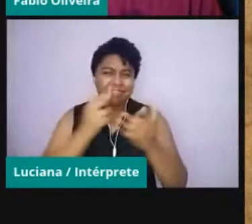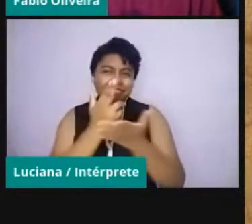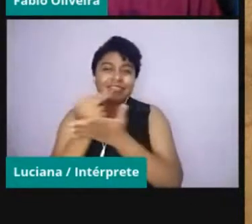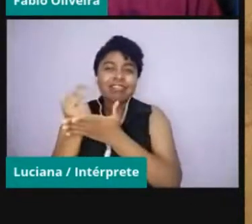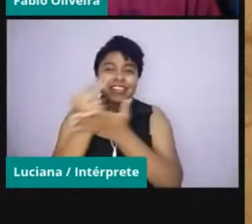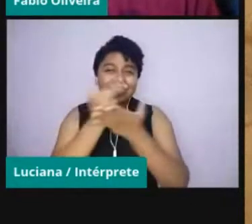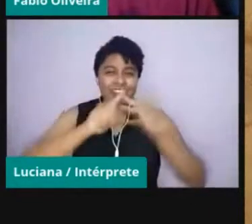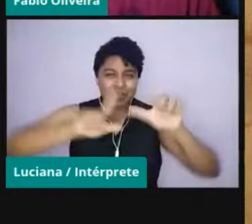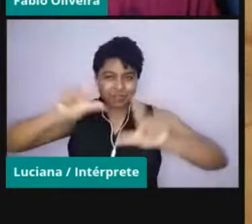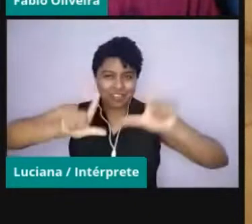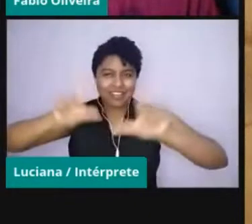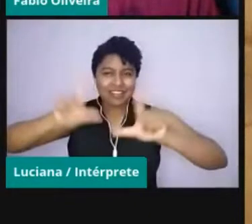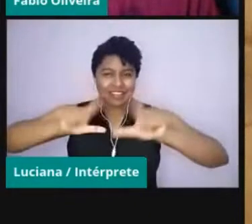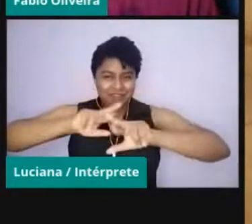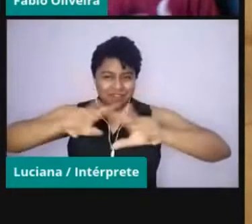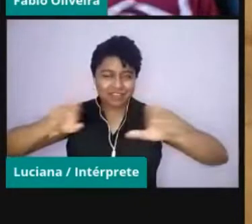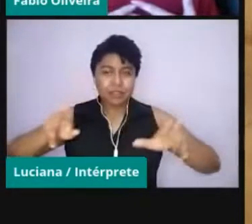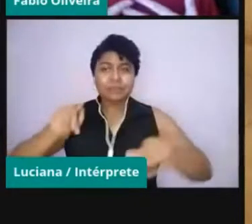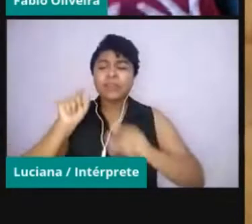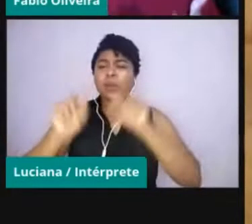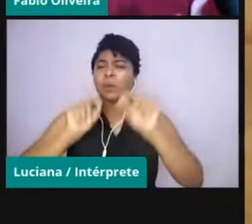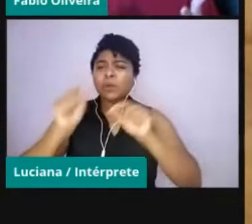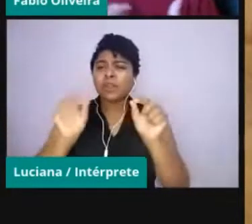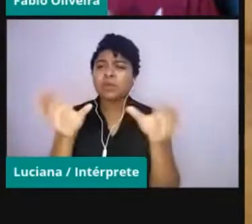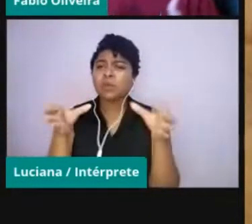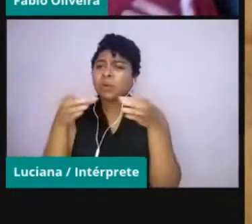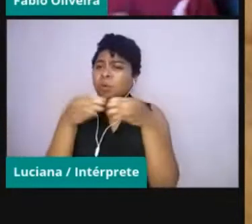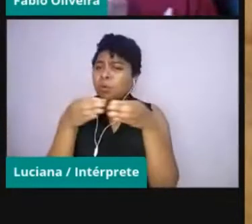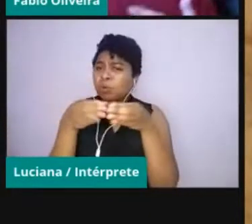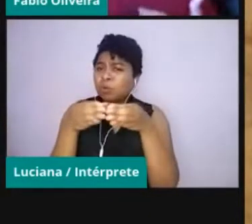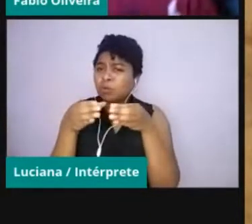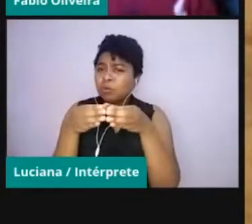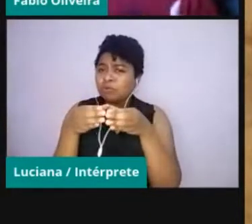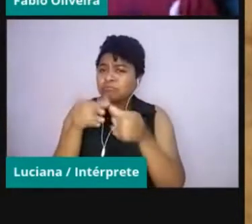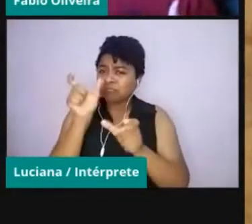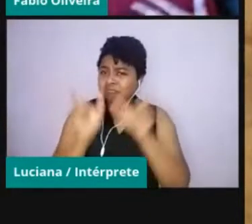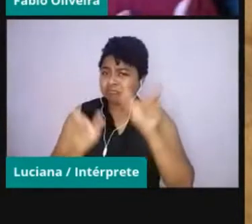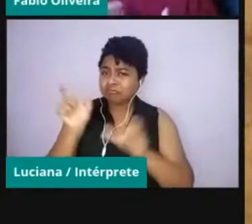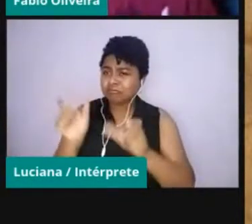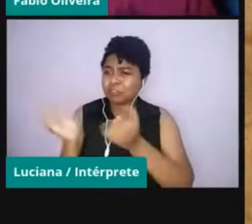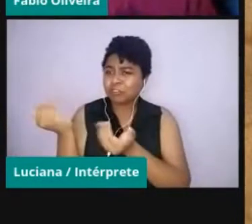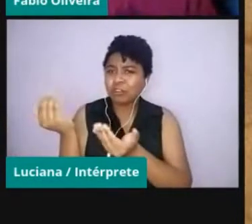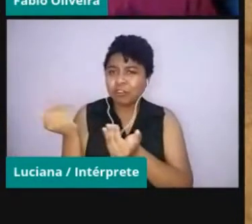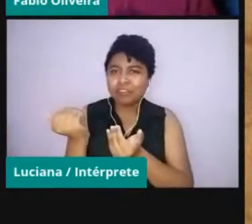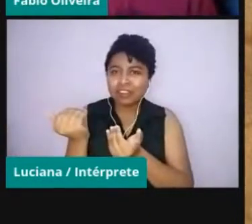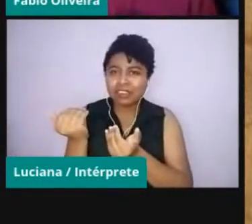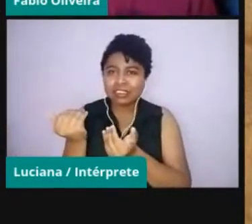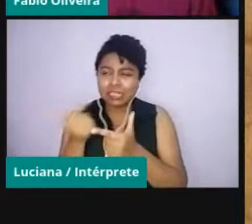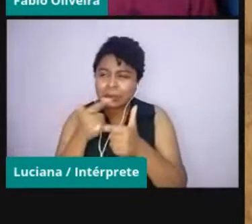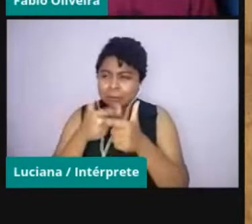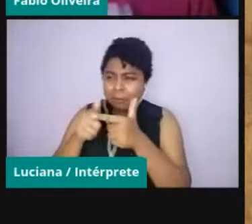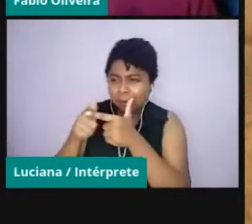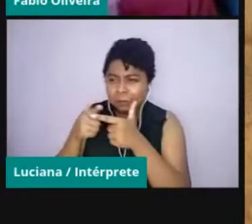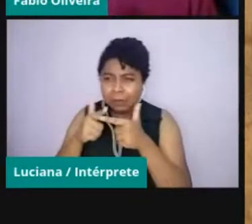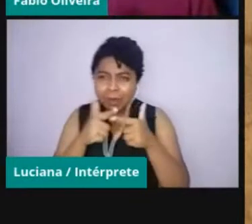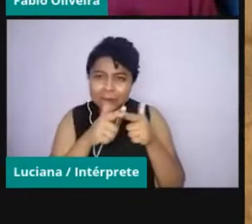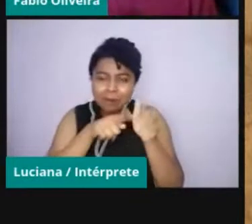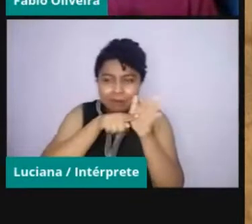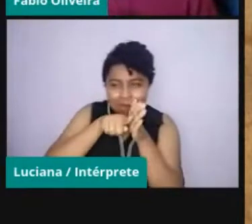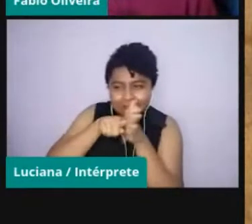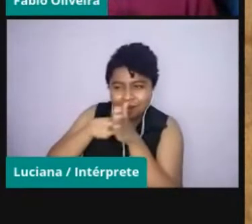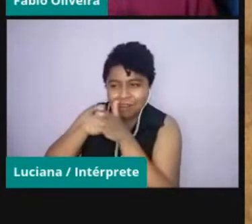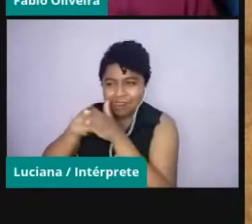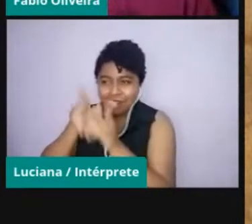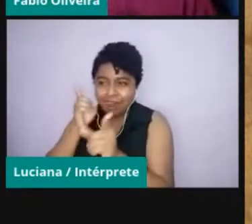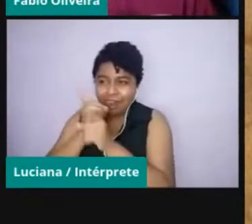são basicamente um grupo de adolescentes resolvendo mistérios, resolvendo problemas, e era isso que nós queríamos